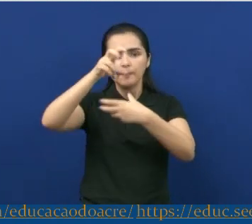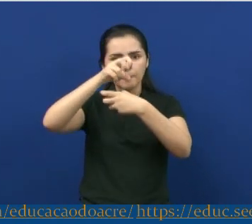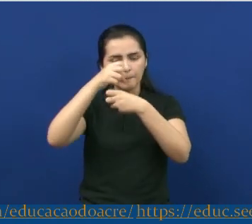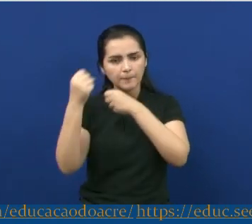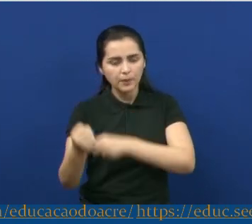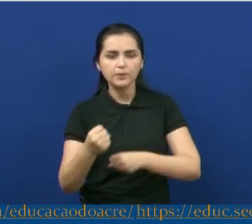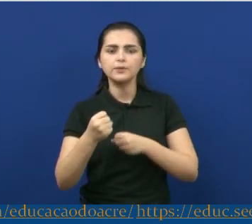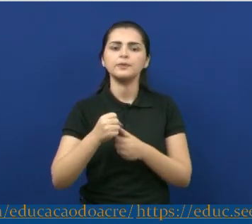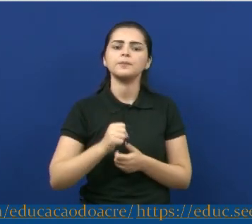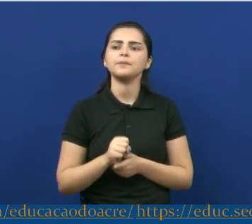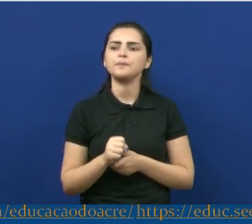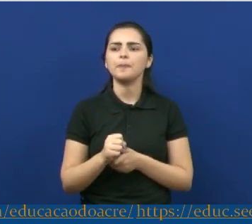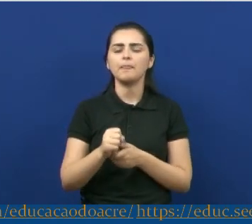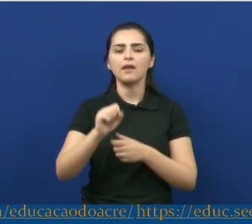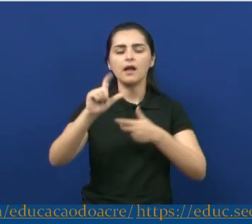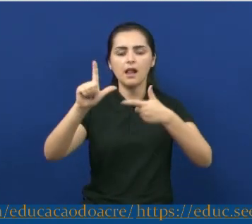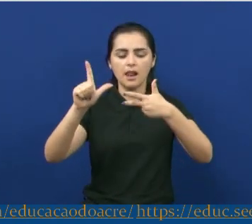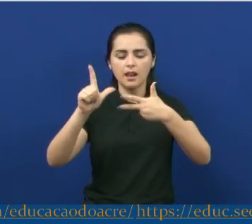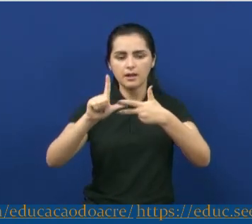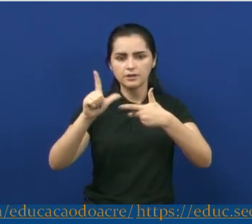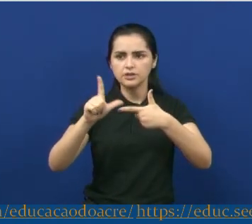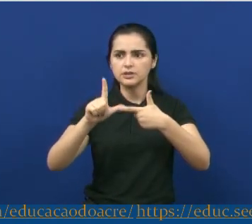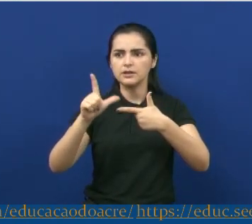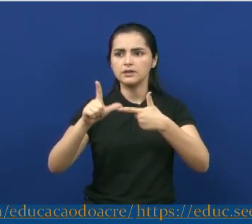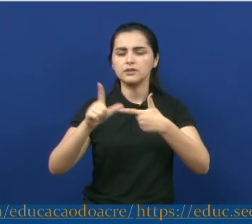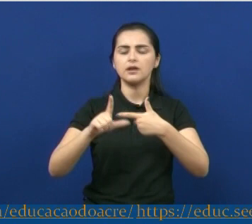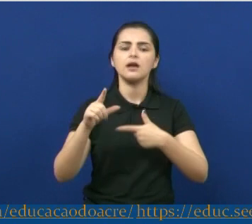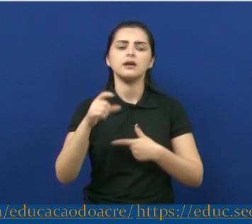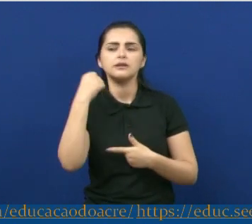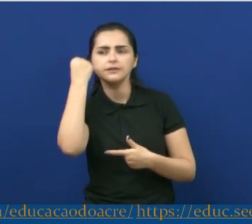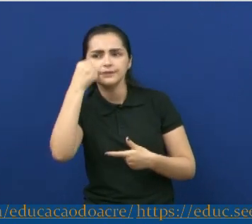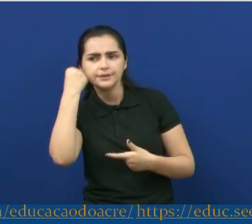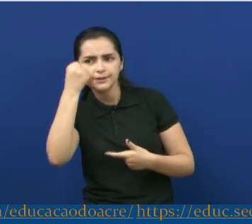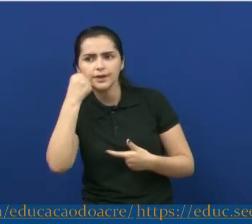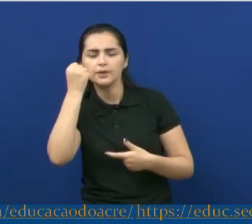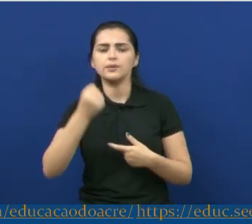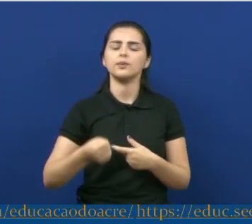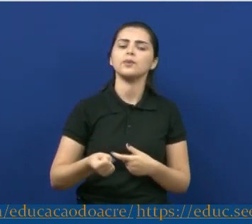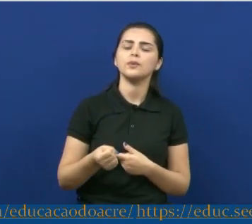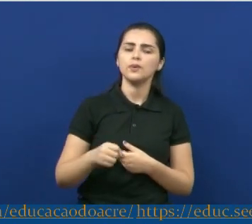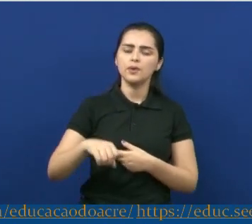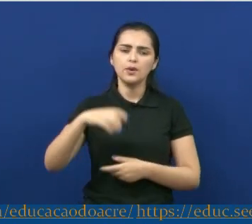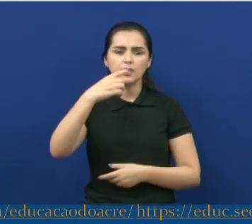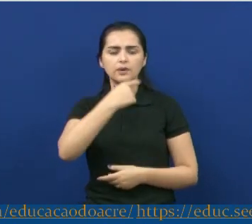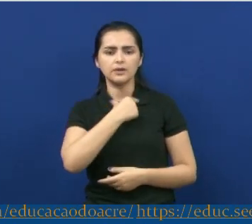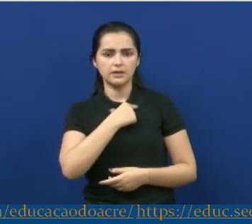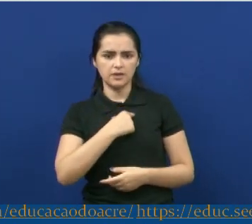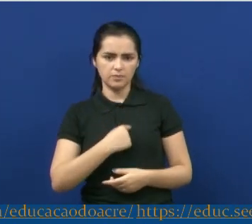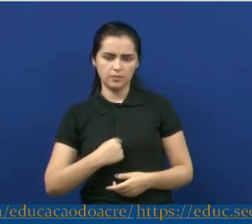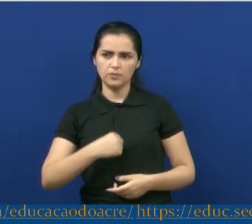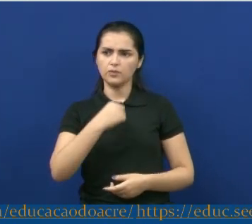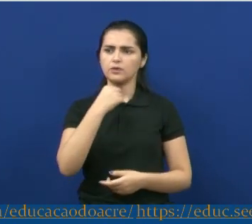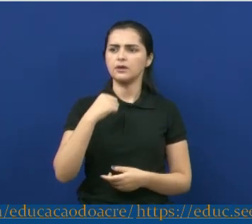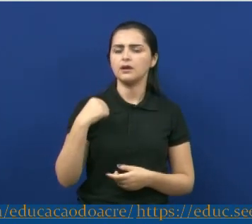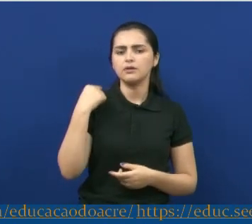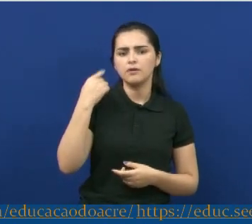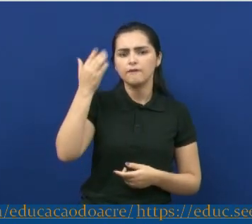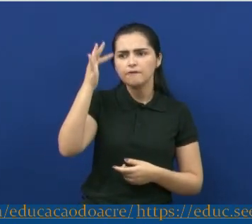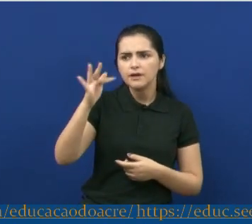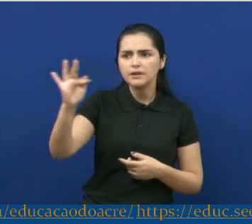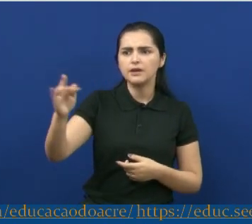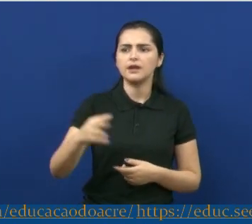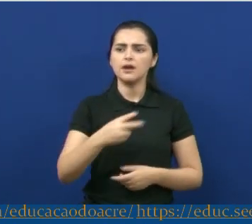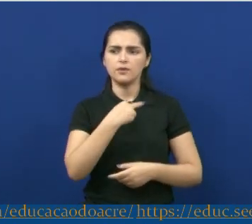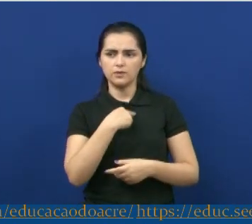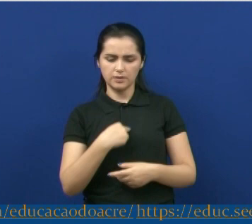os nossos deputados federais, os nossos deputados estaduais e também os nossos vereadores. E dentro do poder judiciário,